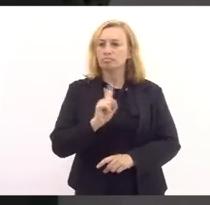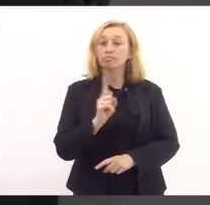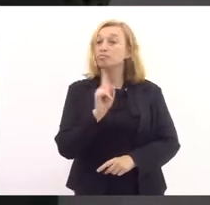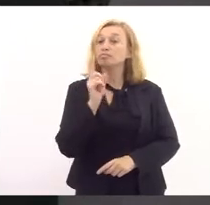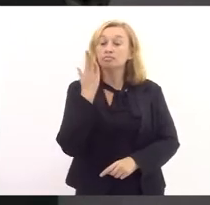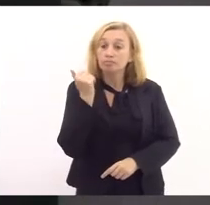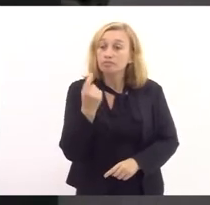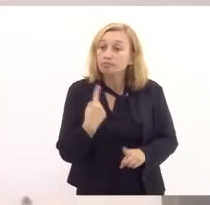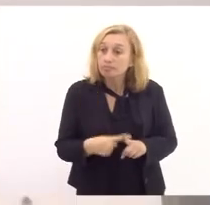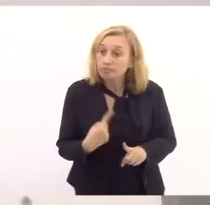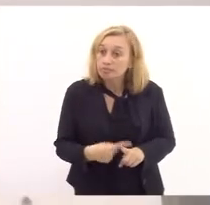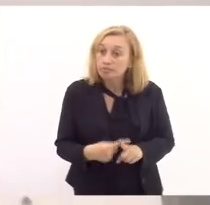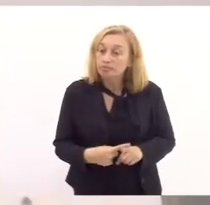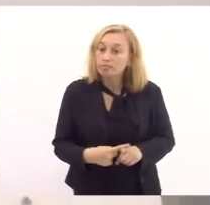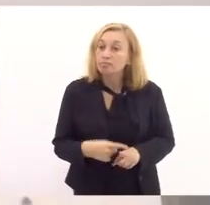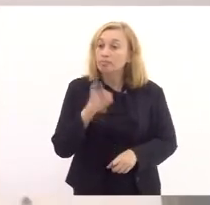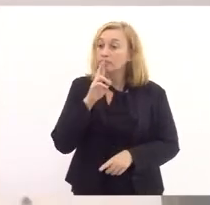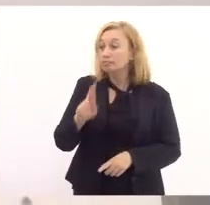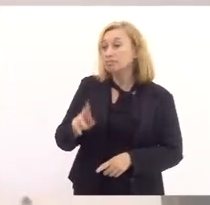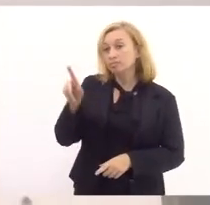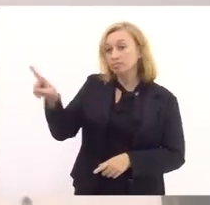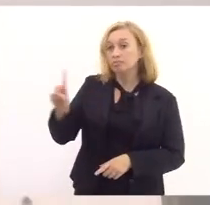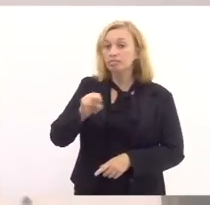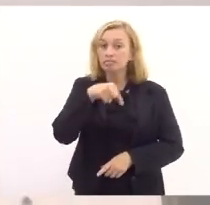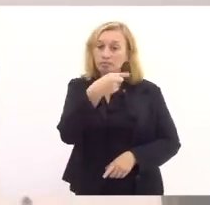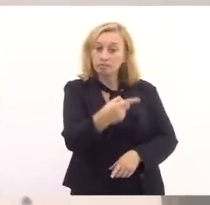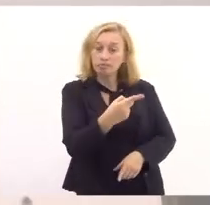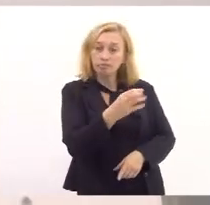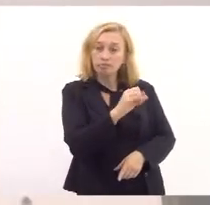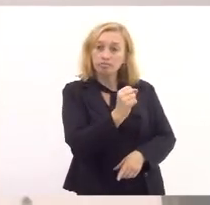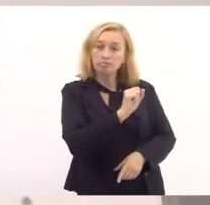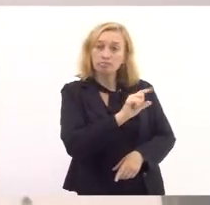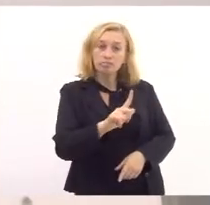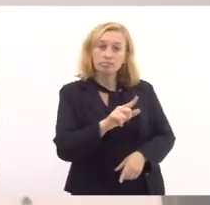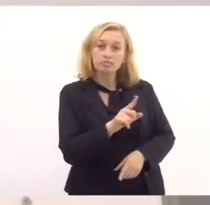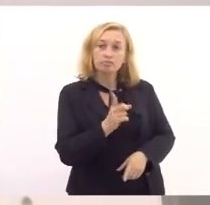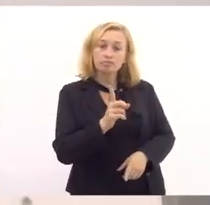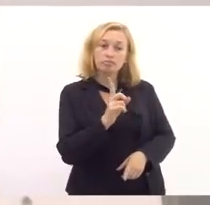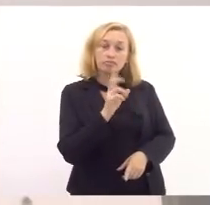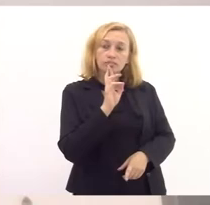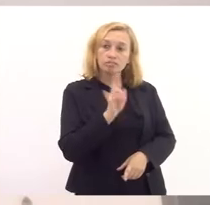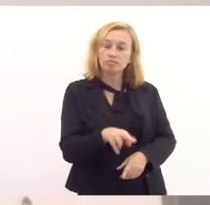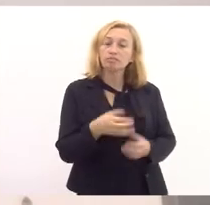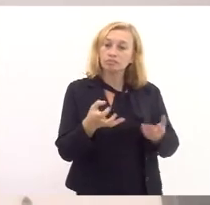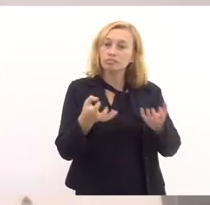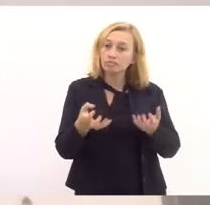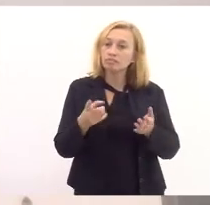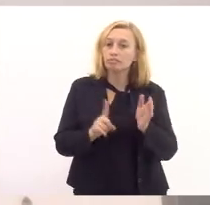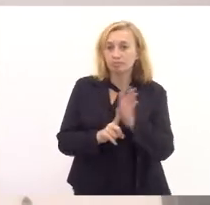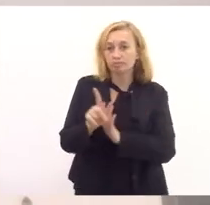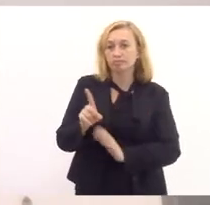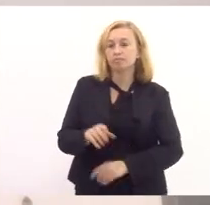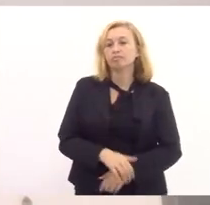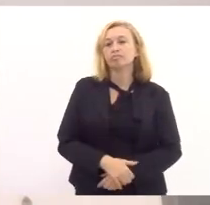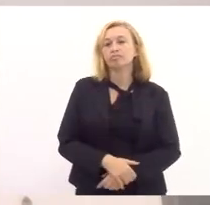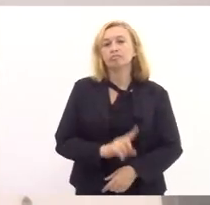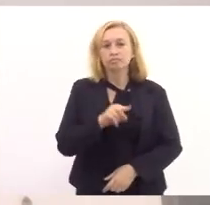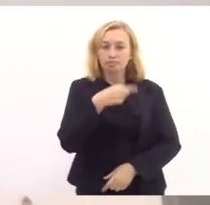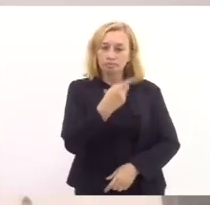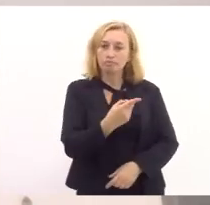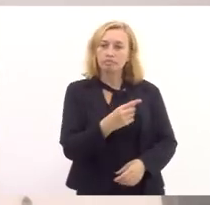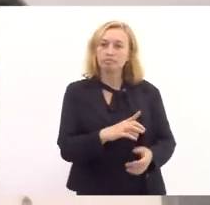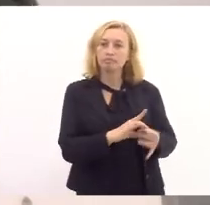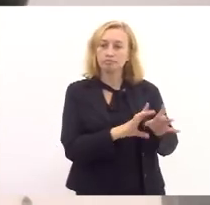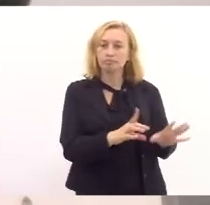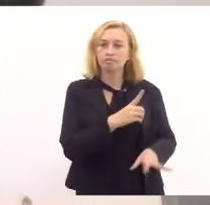quê? Deixa eles responder, depois eu passo para o Chau, senão ele não responde o que eu perguntei. Depois a gente passa para o doutor Chau.